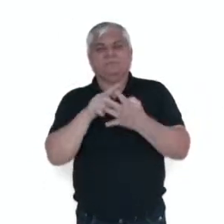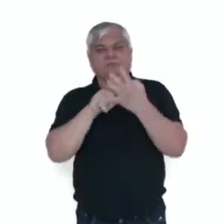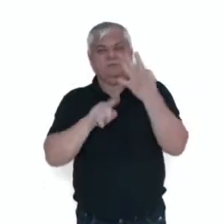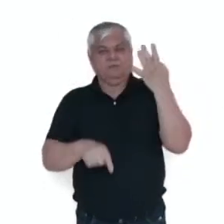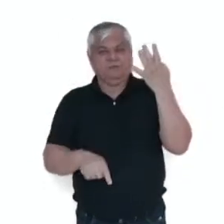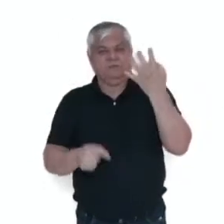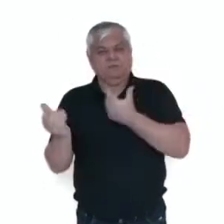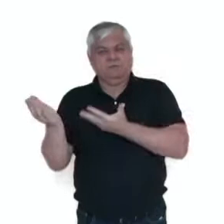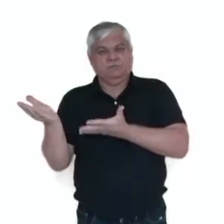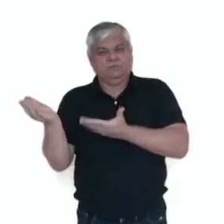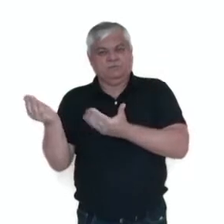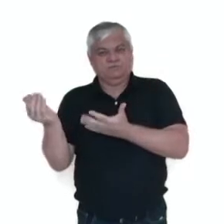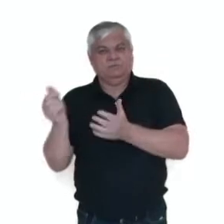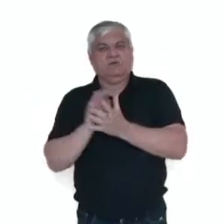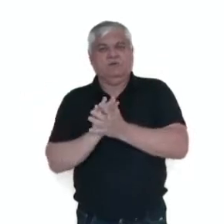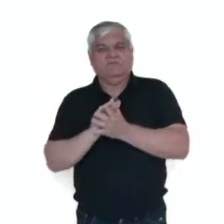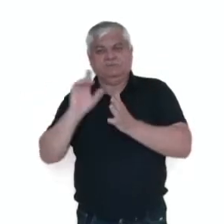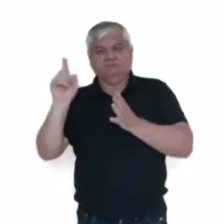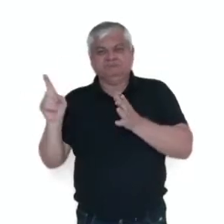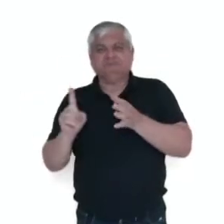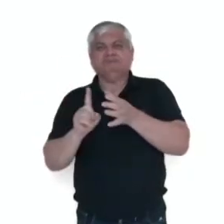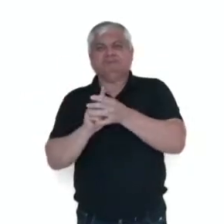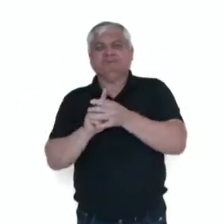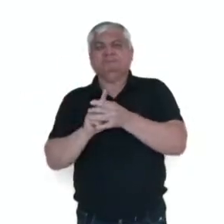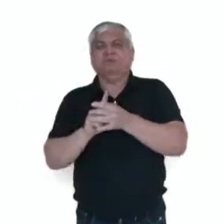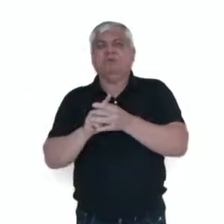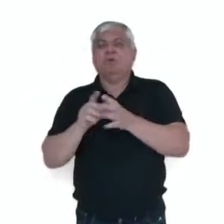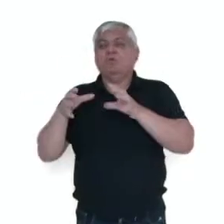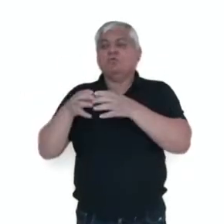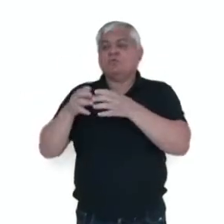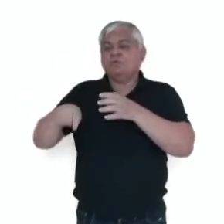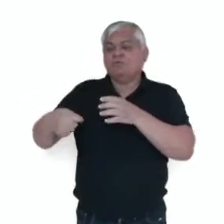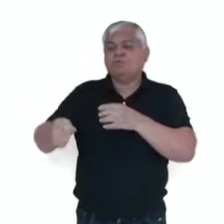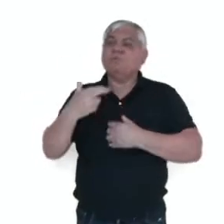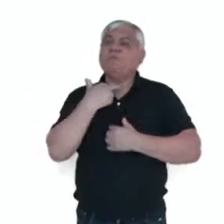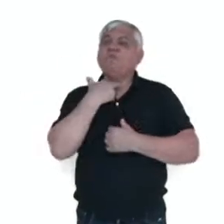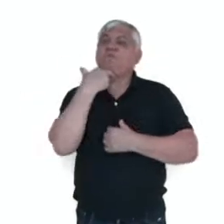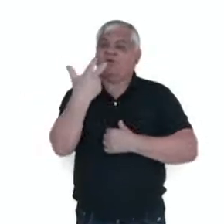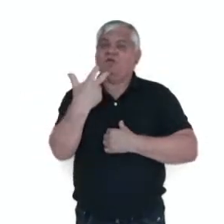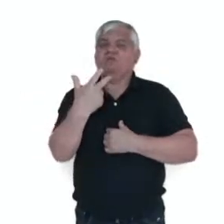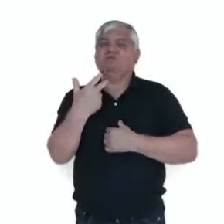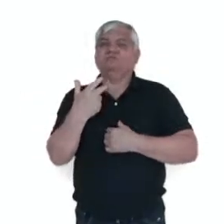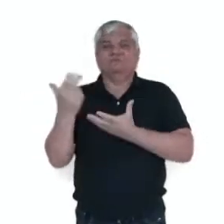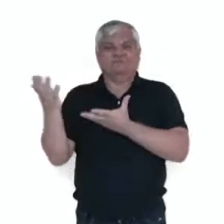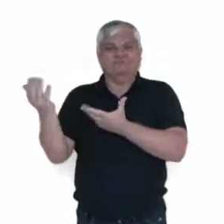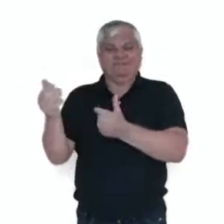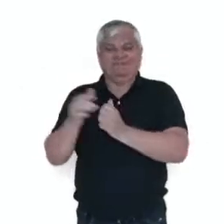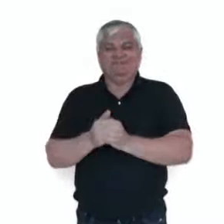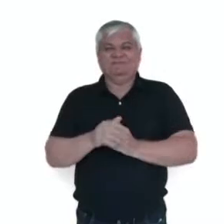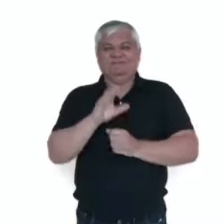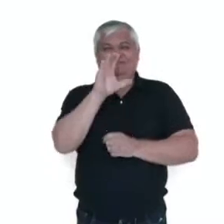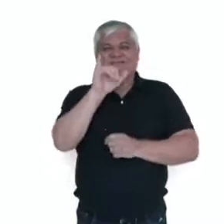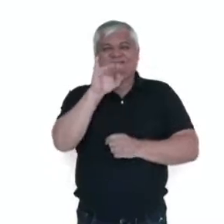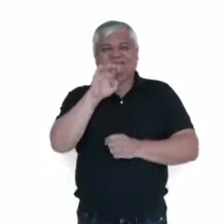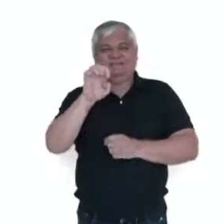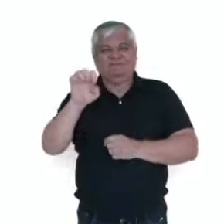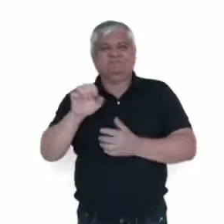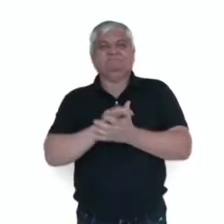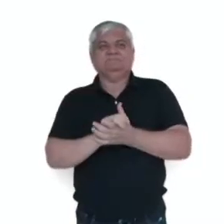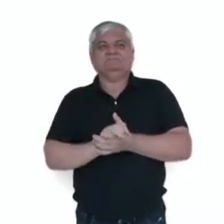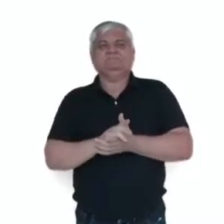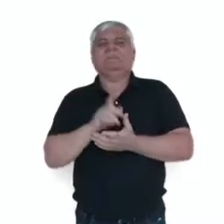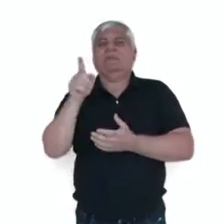4 jovens integram um grupo que recebeu o nome de A Voz da Juventude, CIEE. Ele é formado por frequentadores